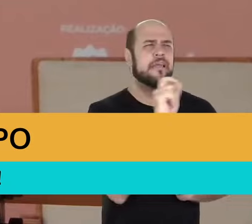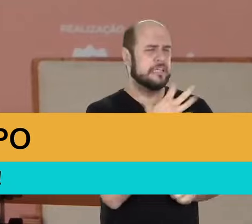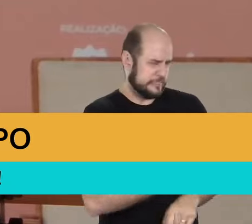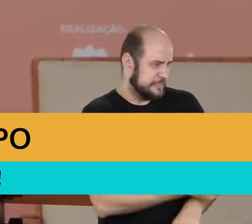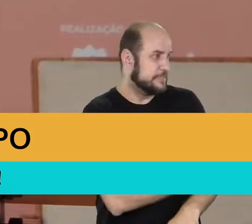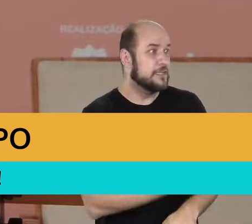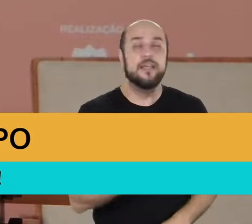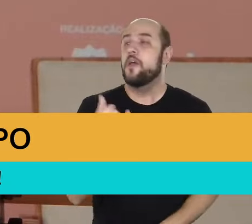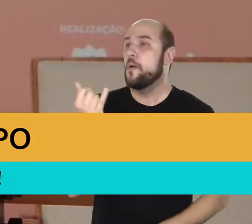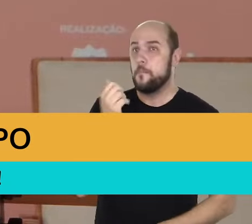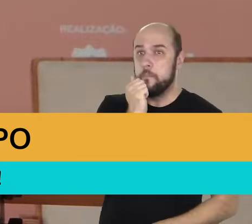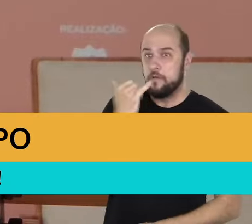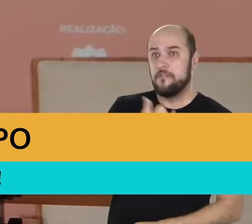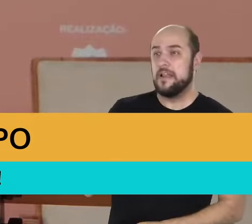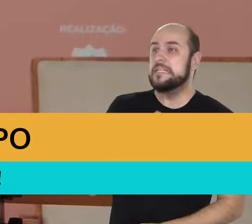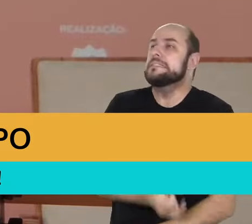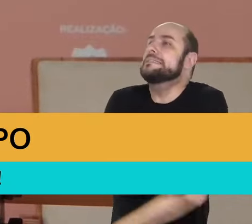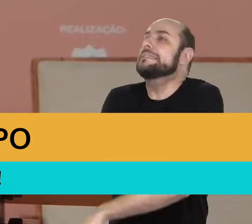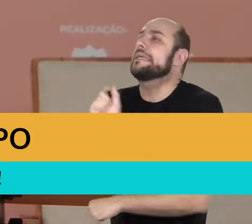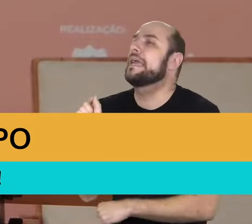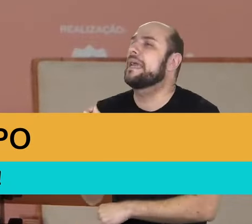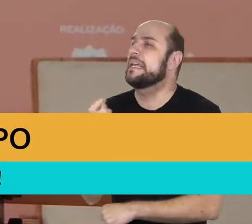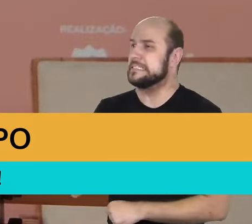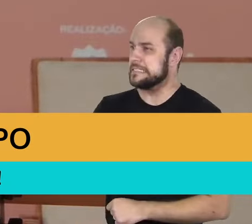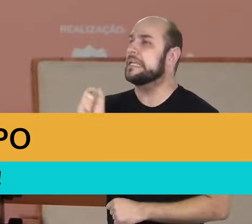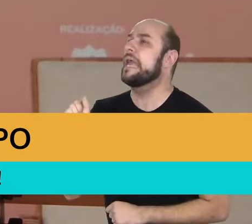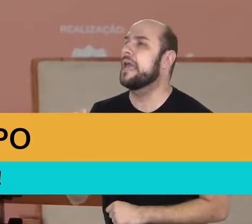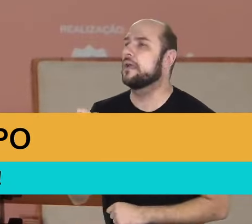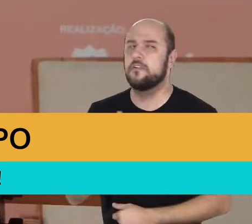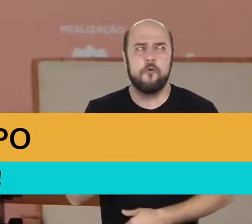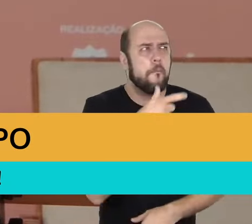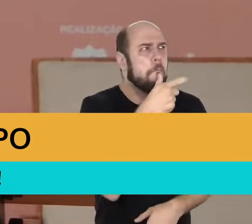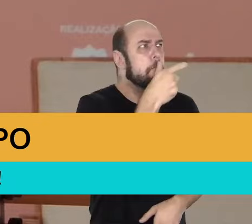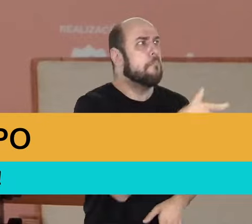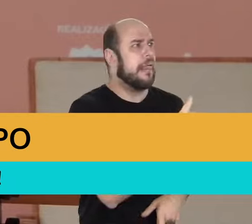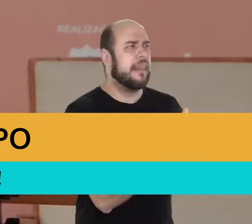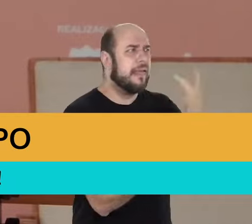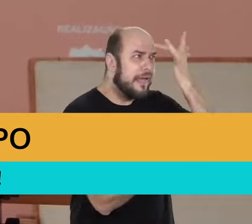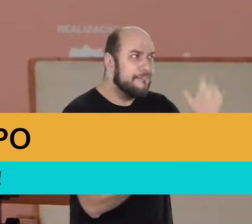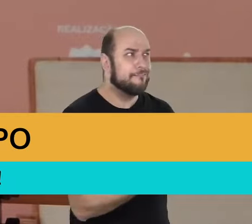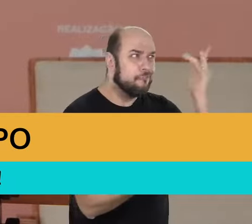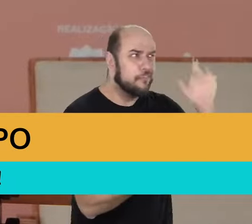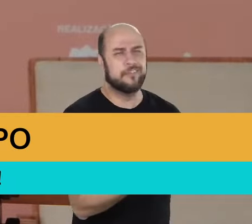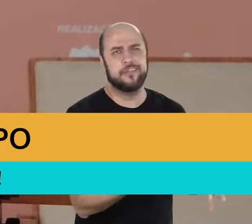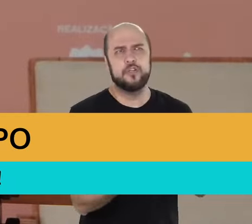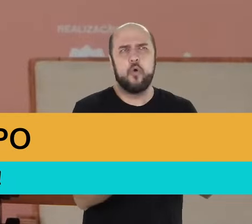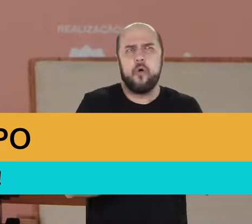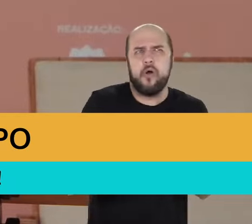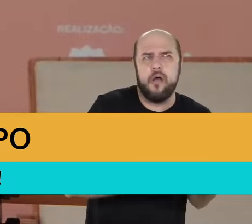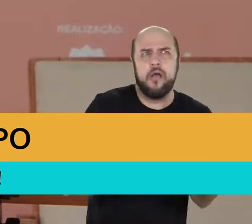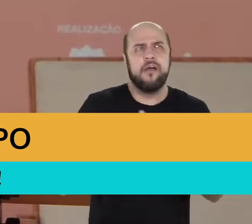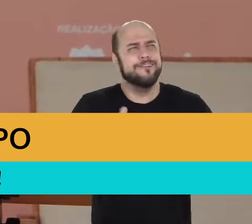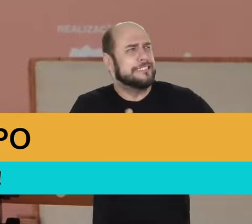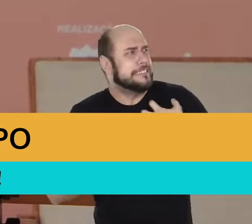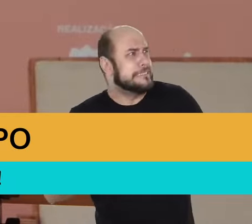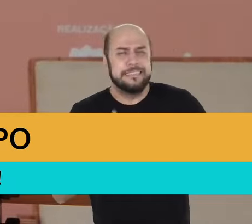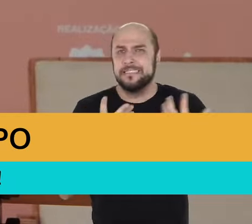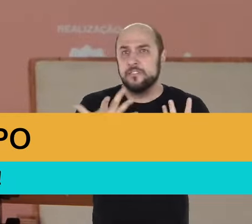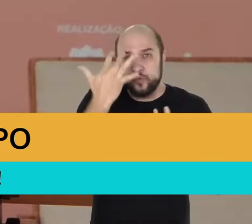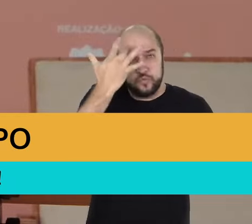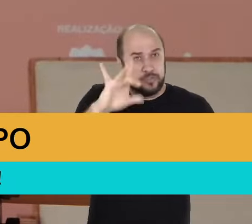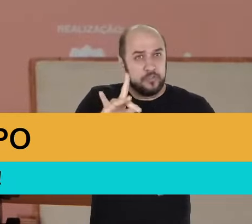Às vezes minha mãe fala, fala para mim o que você está sentindo. E eu não consigo pôr em palavras se é tristeza, se é angústia, se é raiva. É